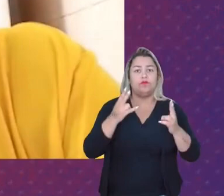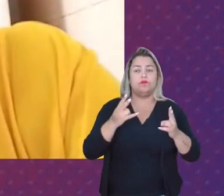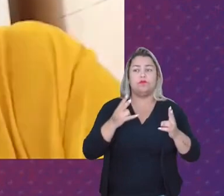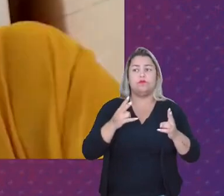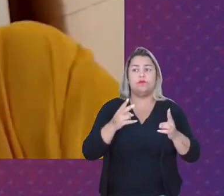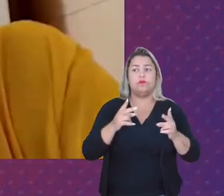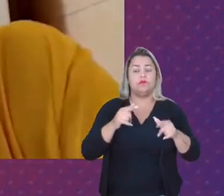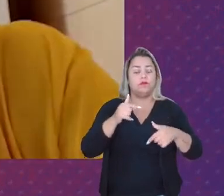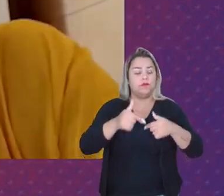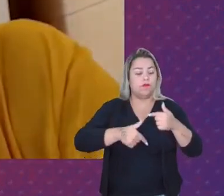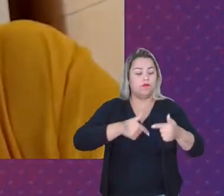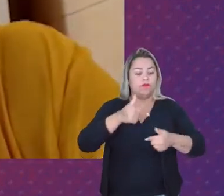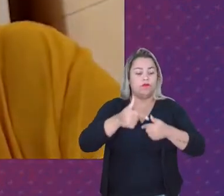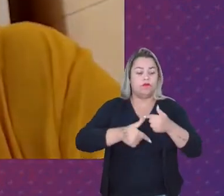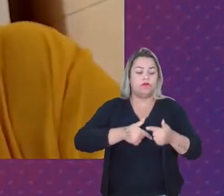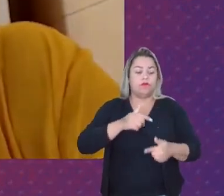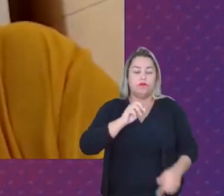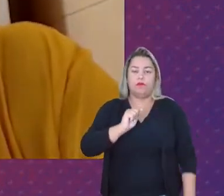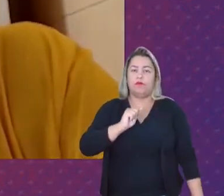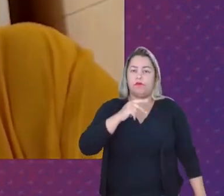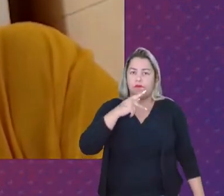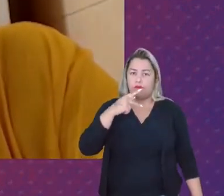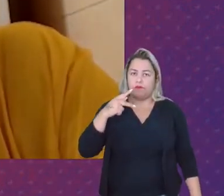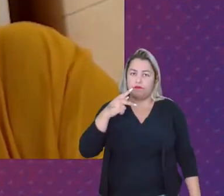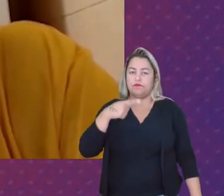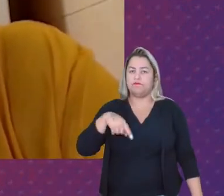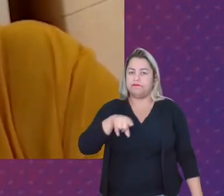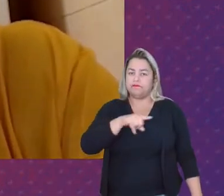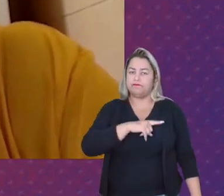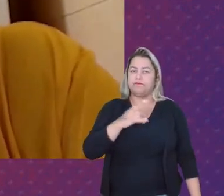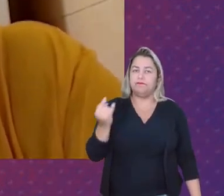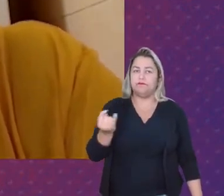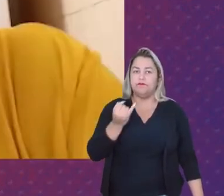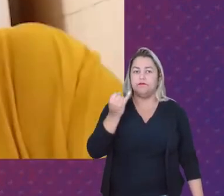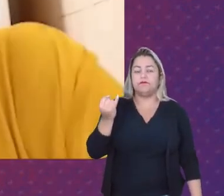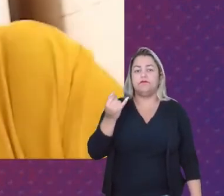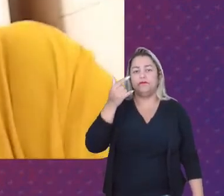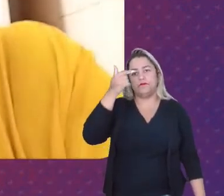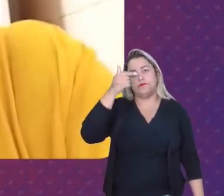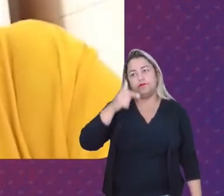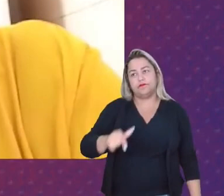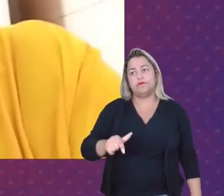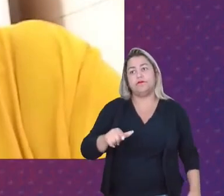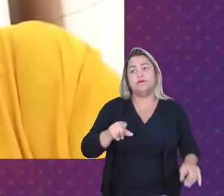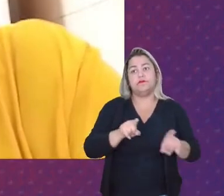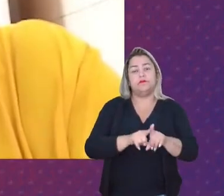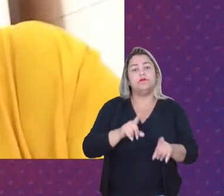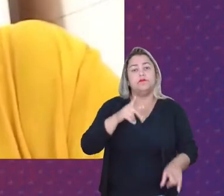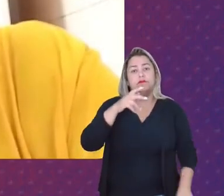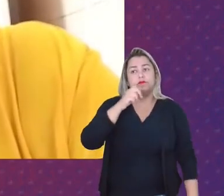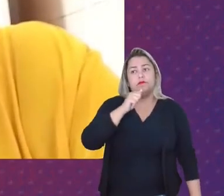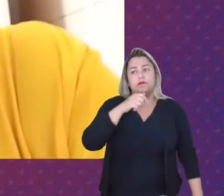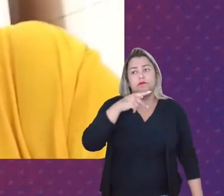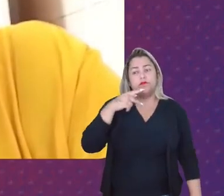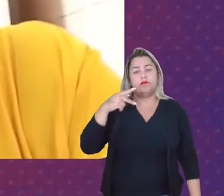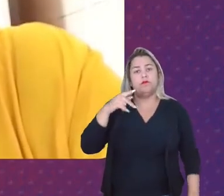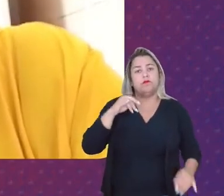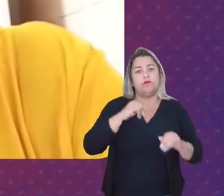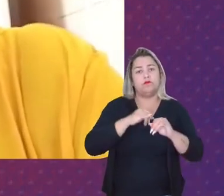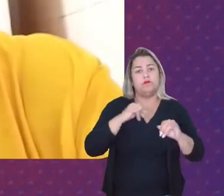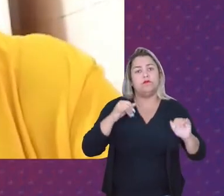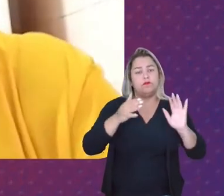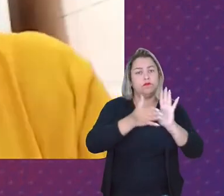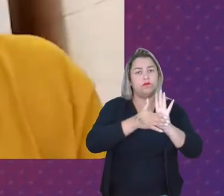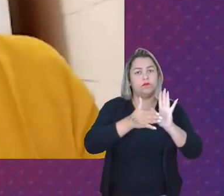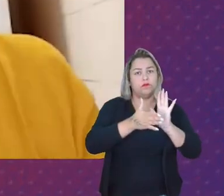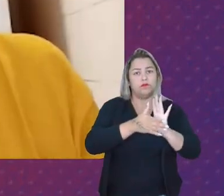trabalhada. Então, é um aplicativo que, para nós, foi muito importante conquistar. E é nesse aplicativo que está a informação na palma da mão. E